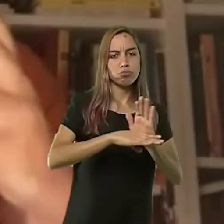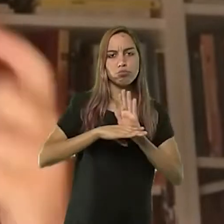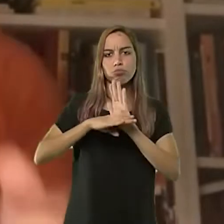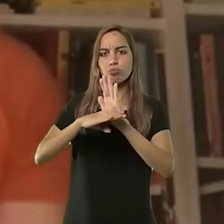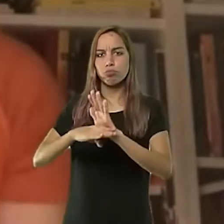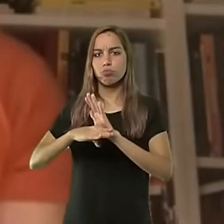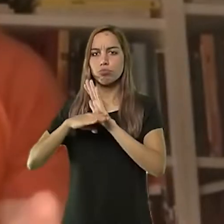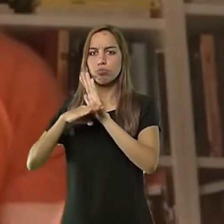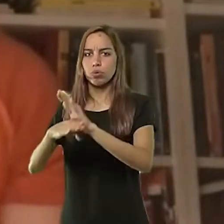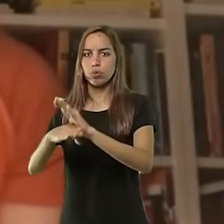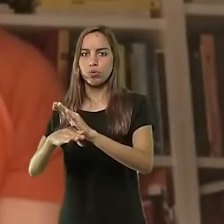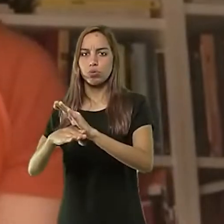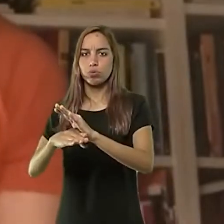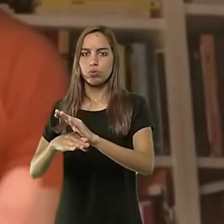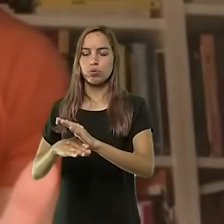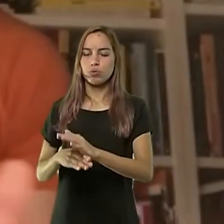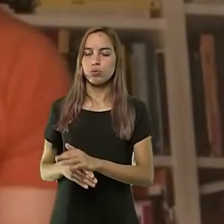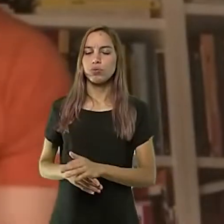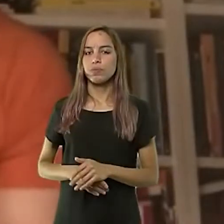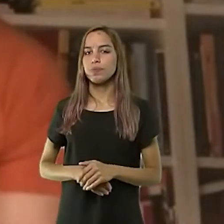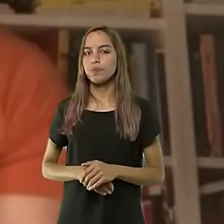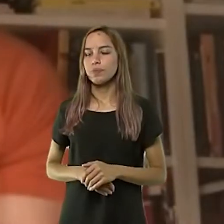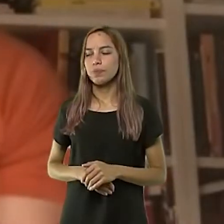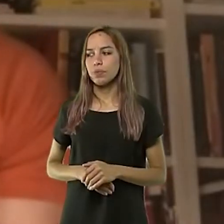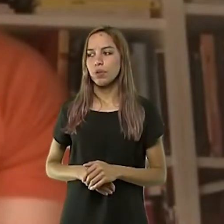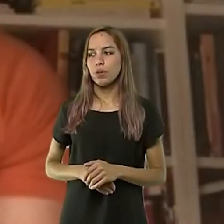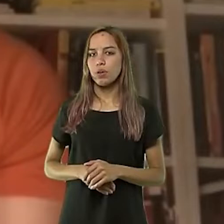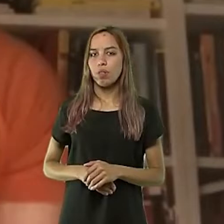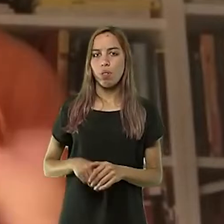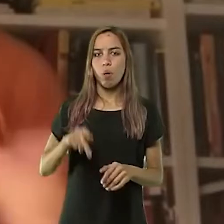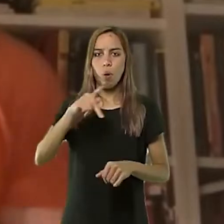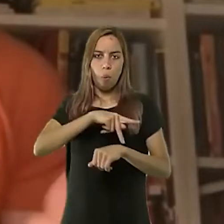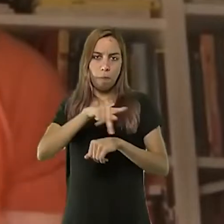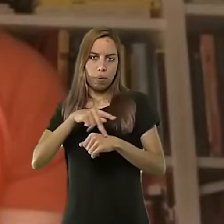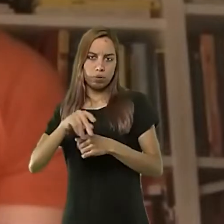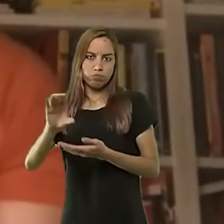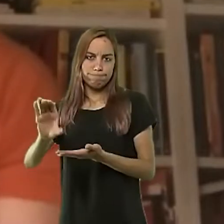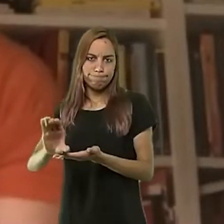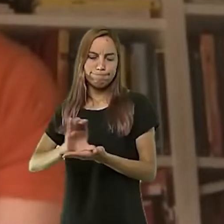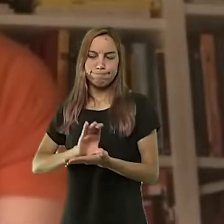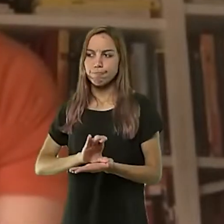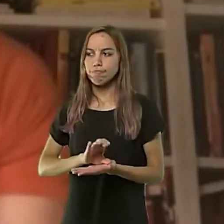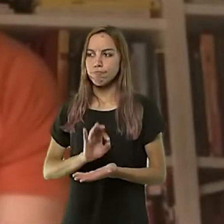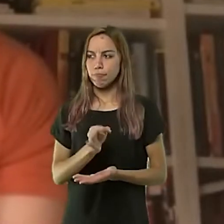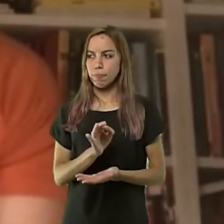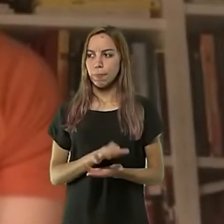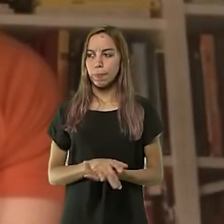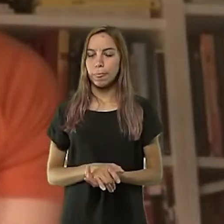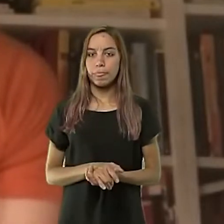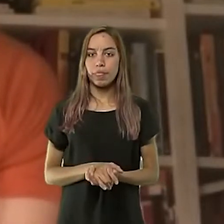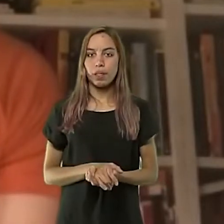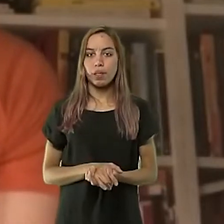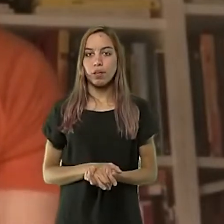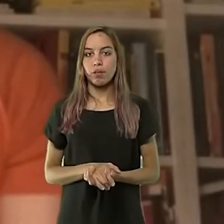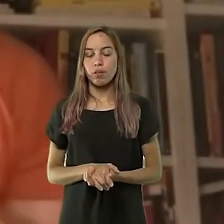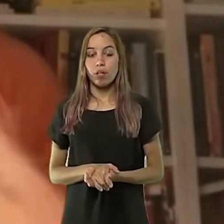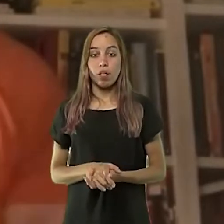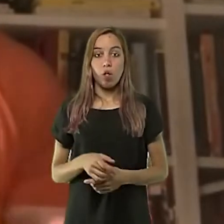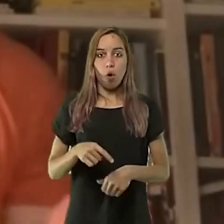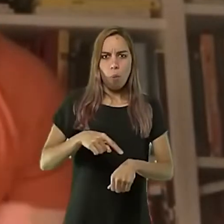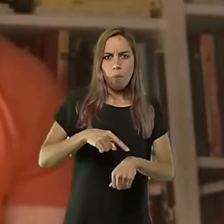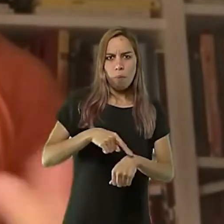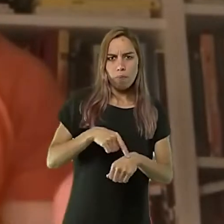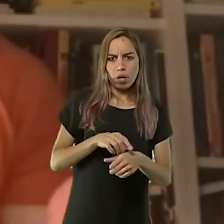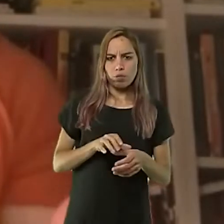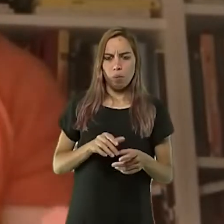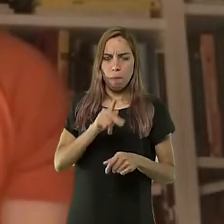que a fazem ser mais justa e por aí fora. E o que acontecia e o que acontece muitas vezes nestes períodos de crise, e eu